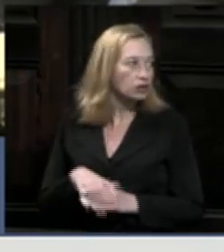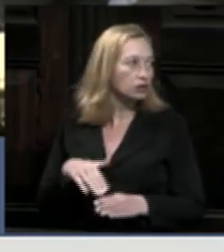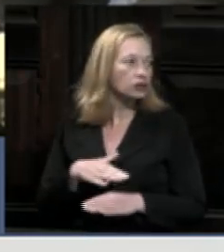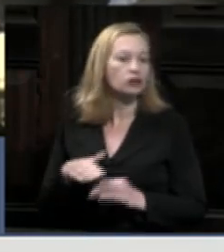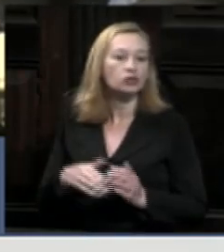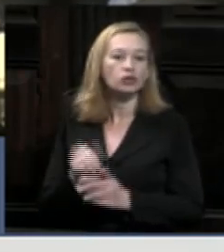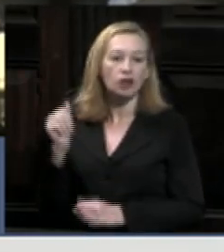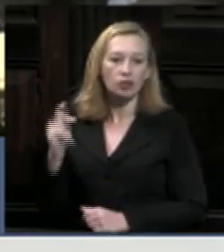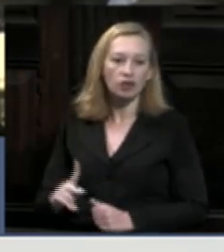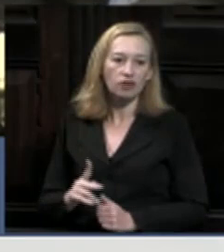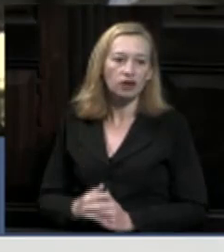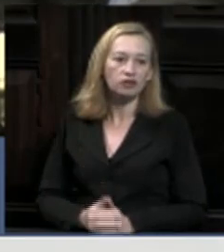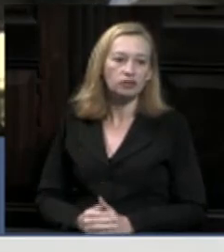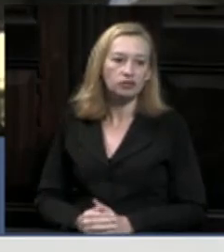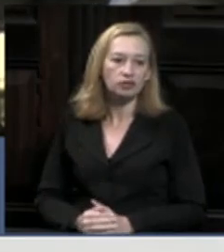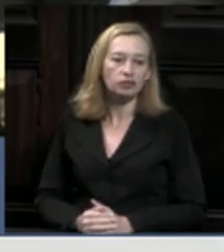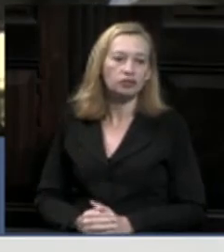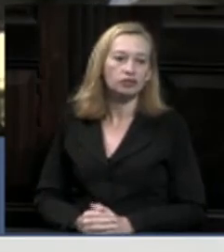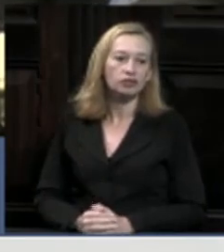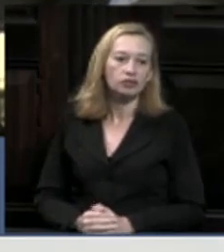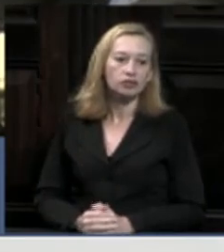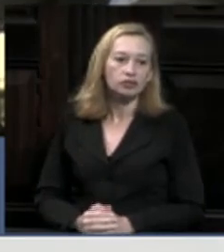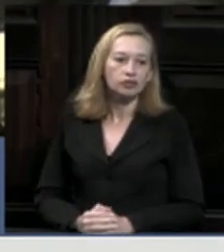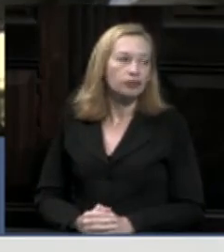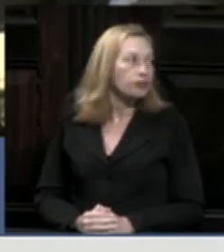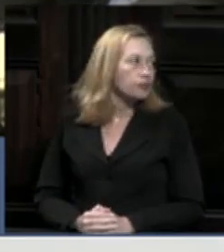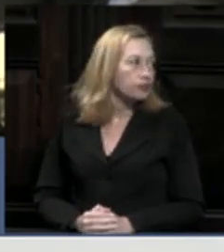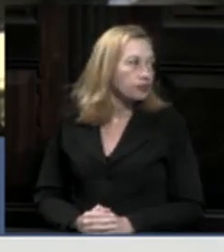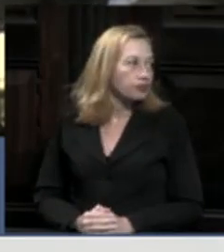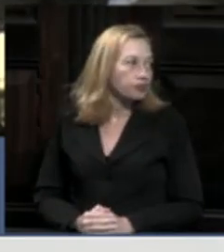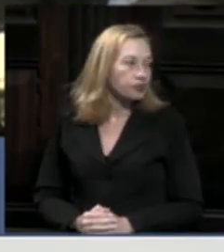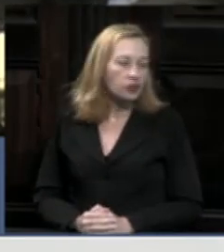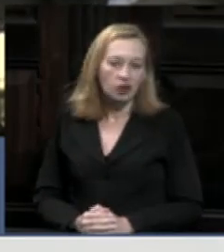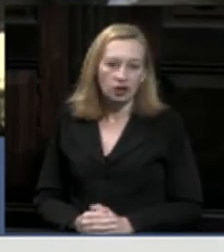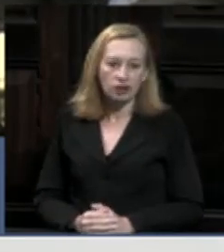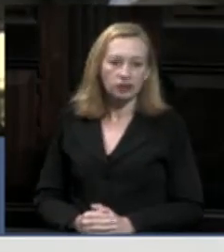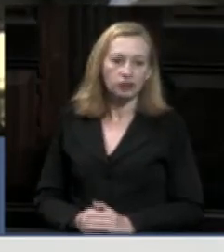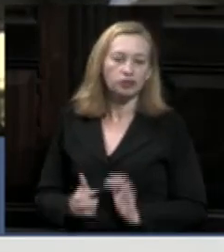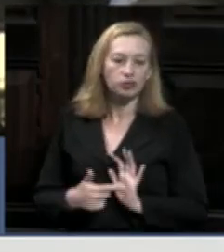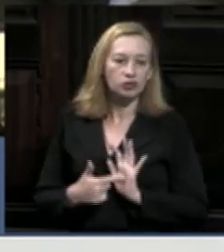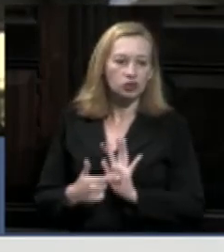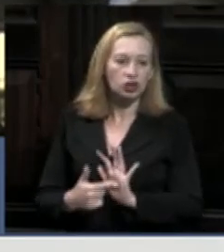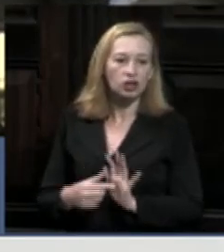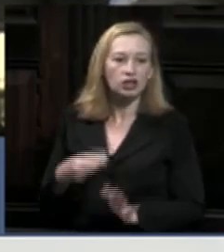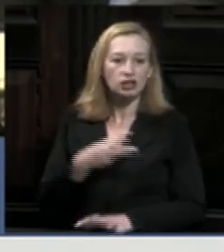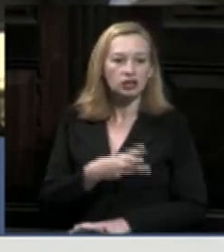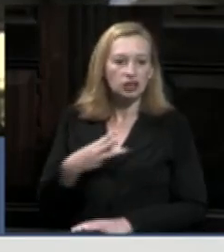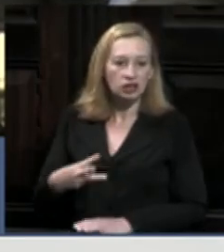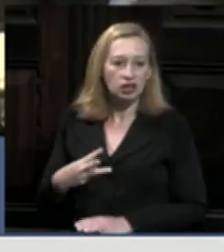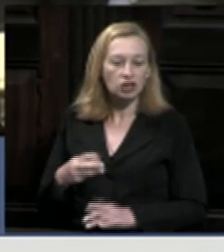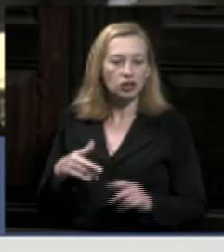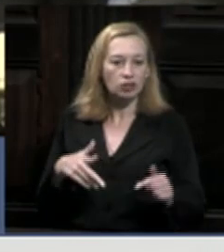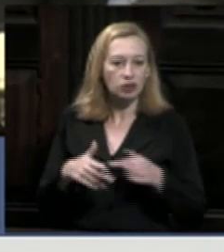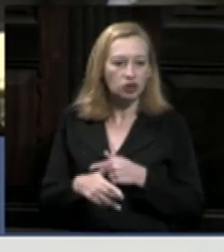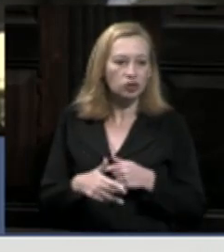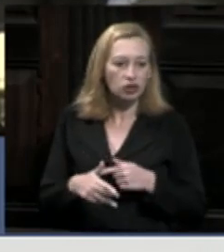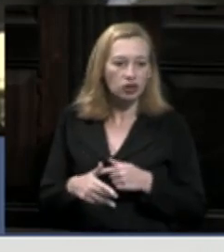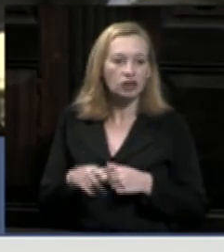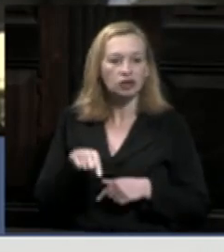vez que a própria comissão aprovado o requerimento está a camisa 33 está prejudicada porque vai ser incluído no